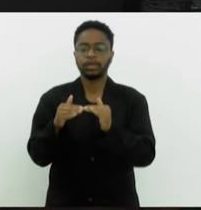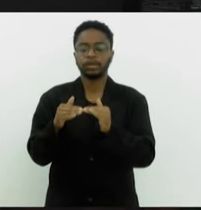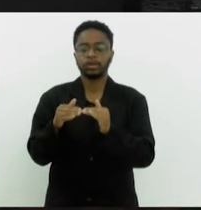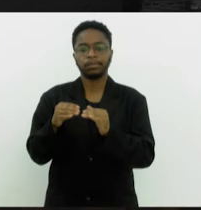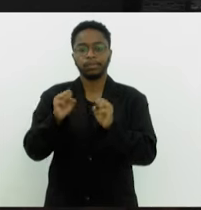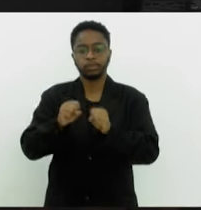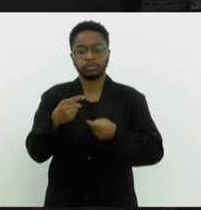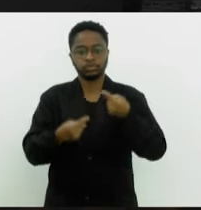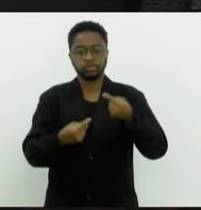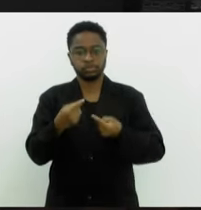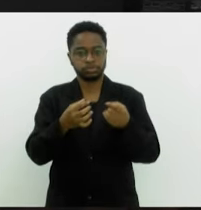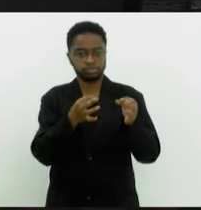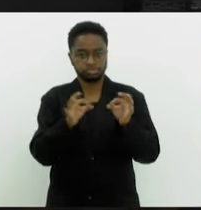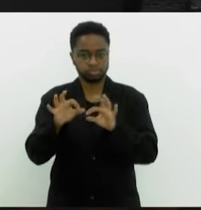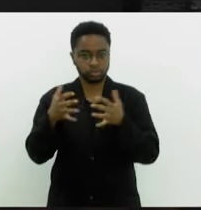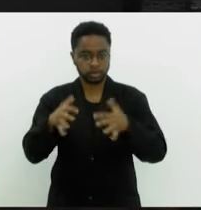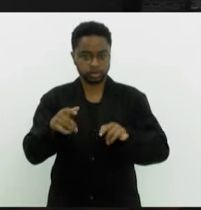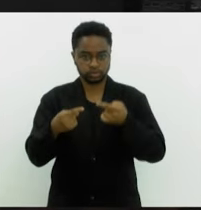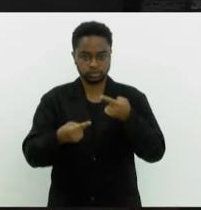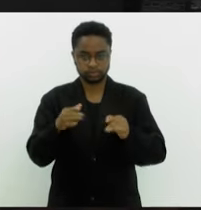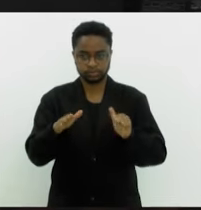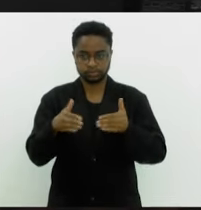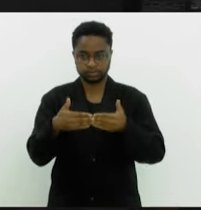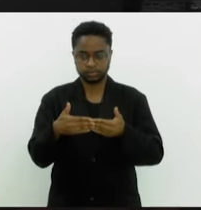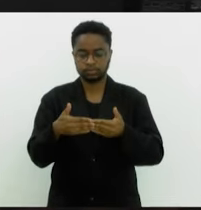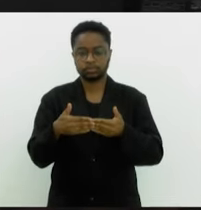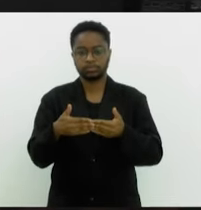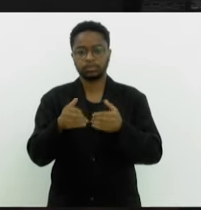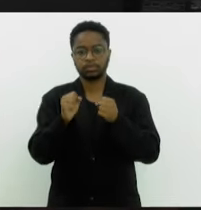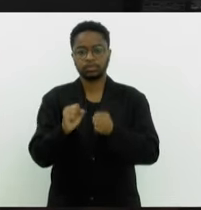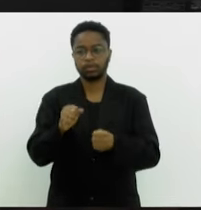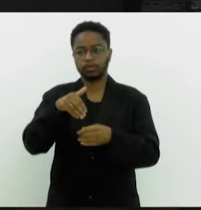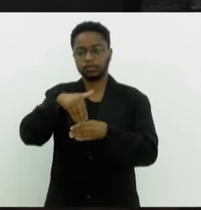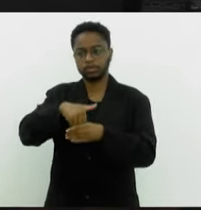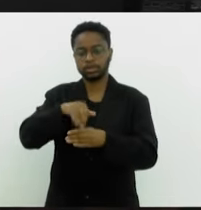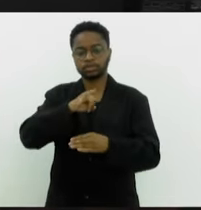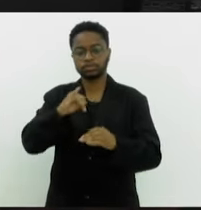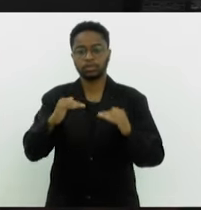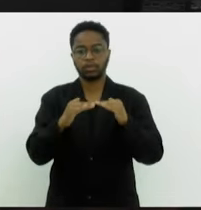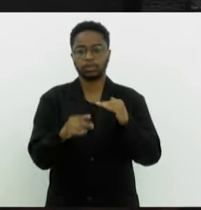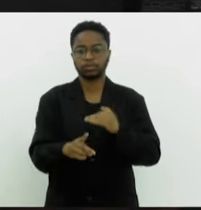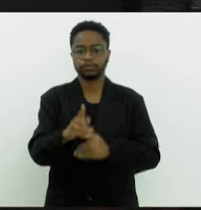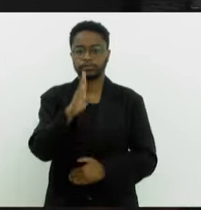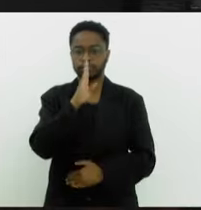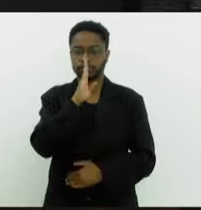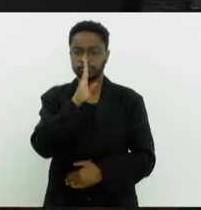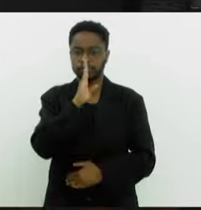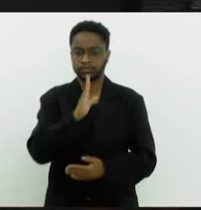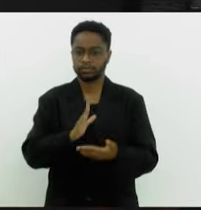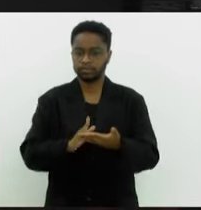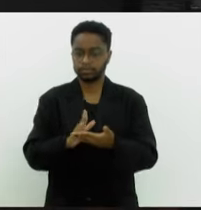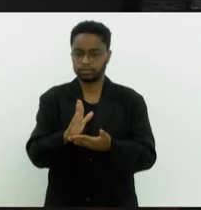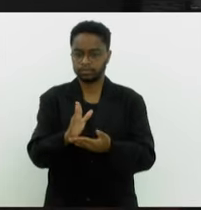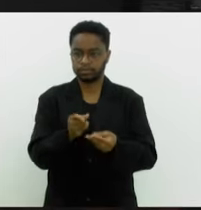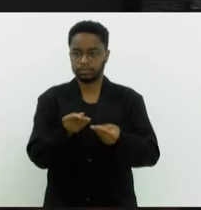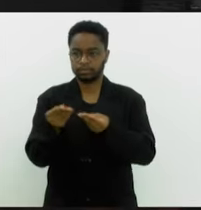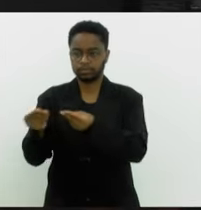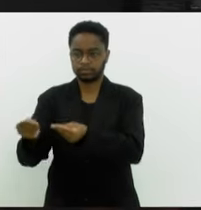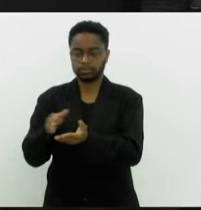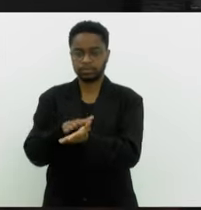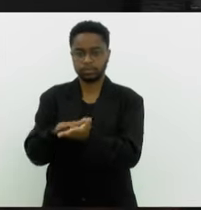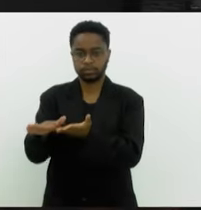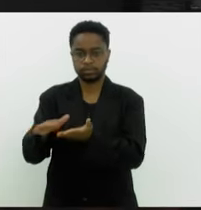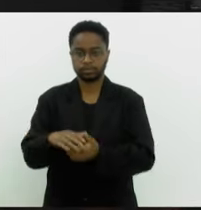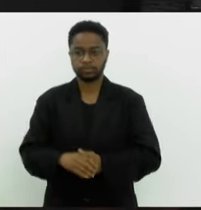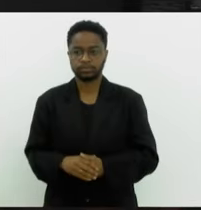discussão, não havendo quem queira discutir, encerrada a discussão, em votação. Senhores que aprovam, permaneçam como estão. Aprovado, vai a